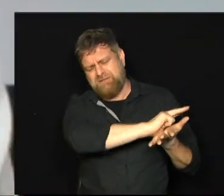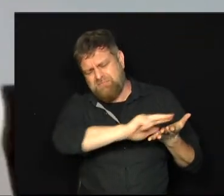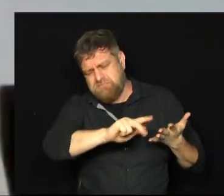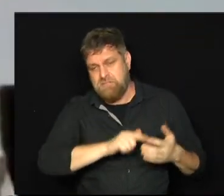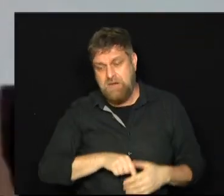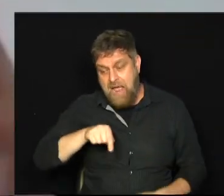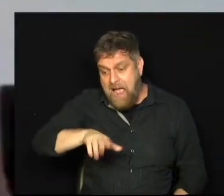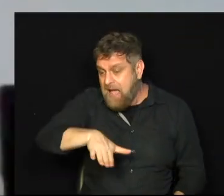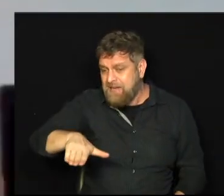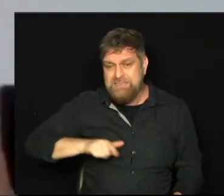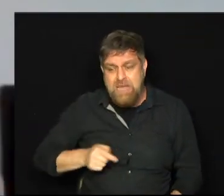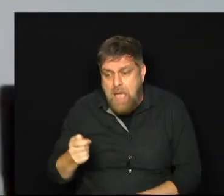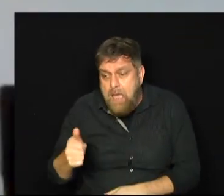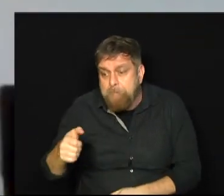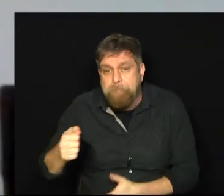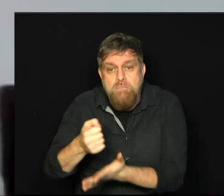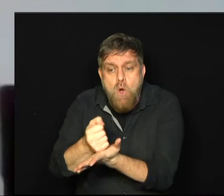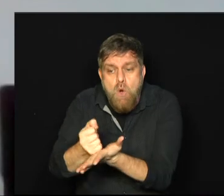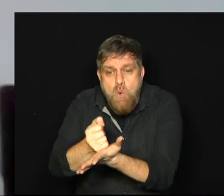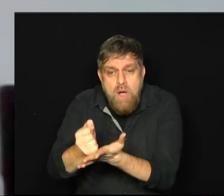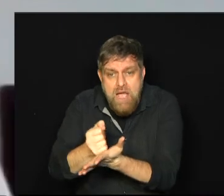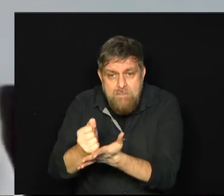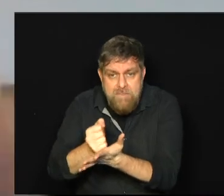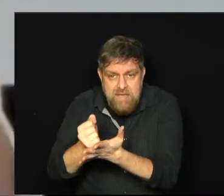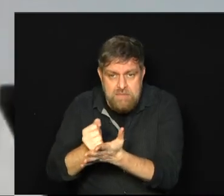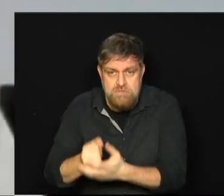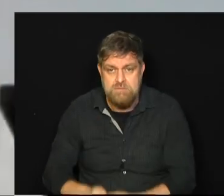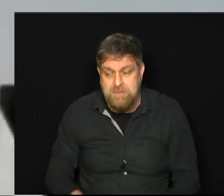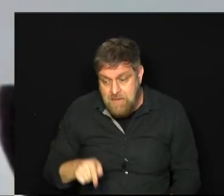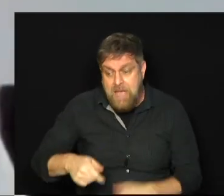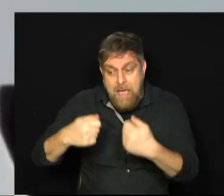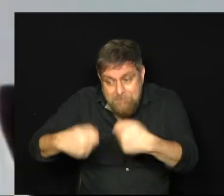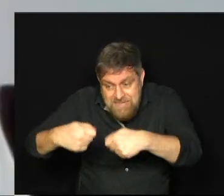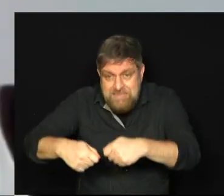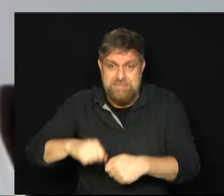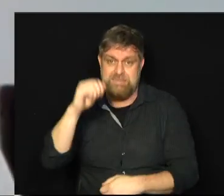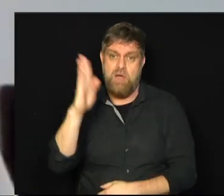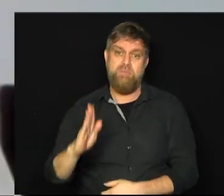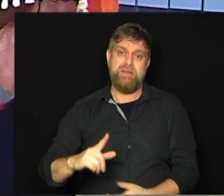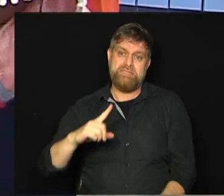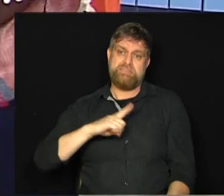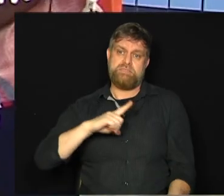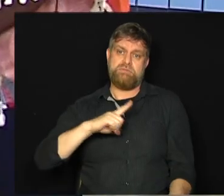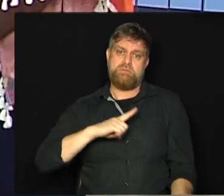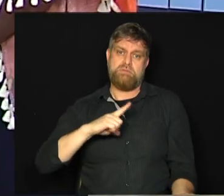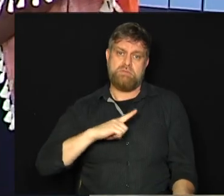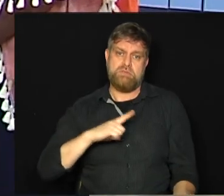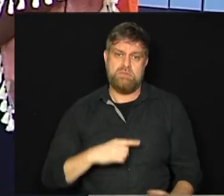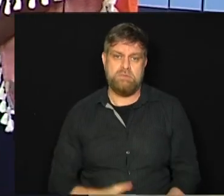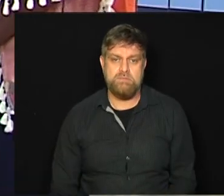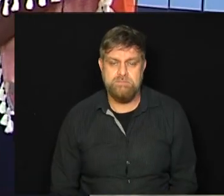10, 20, 2 dúzias de drogas. Mas tem que ter no país. Precisa ter um outro então, olhar.